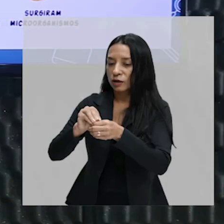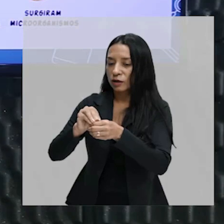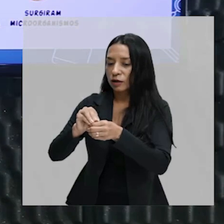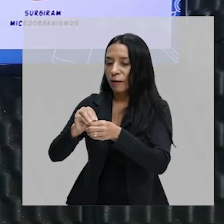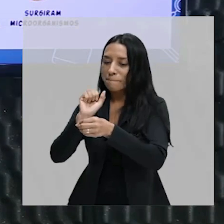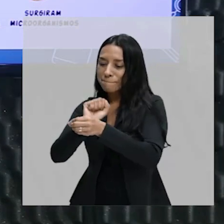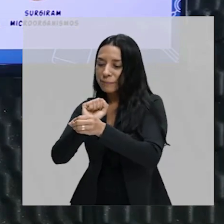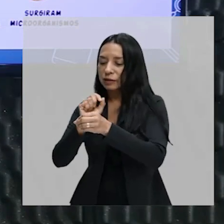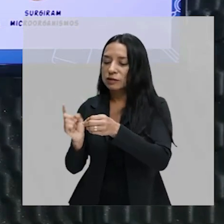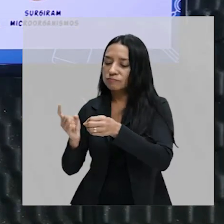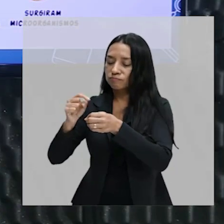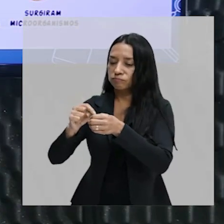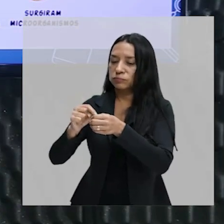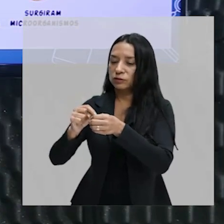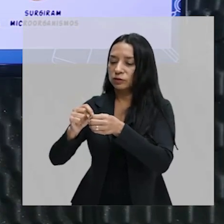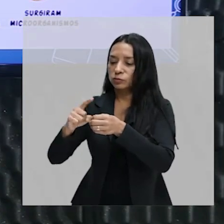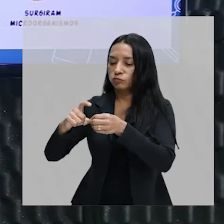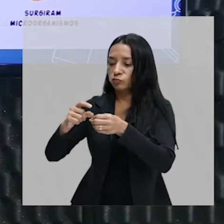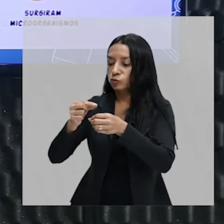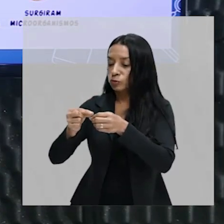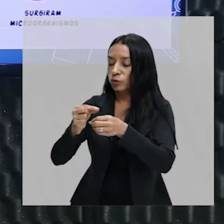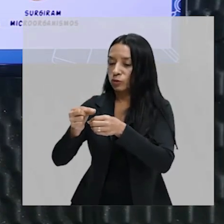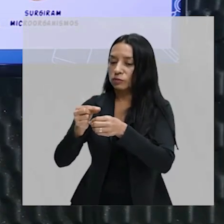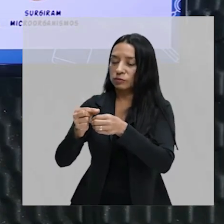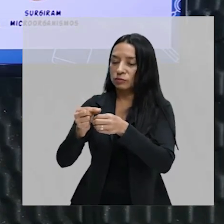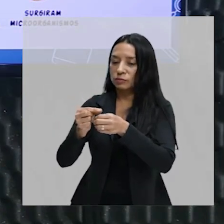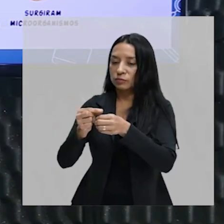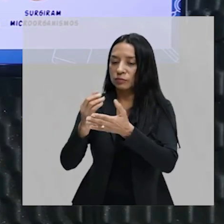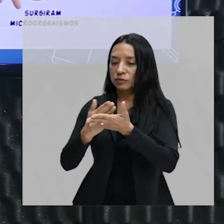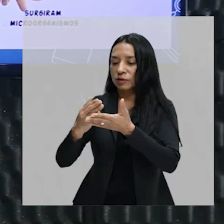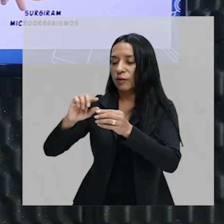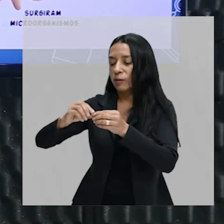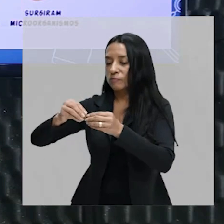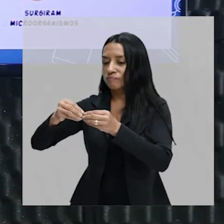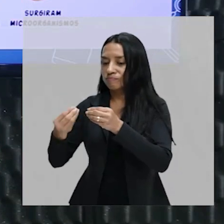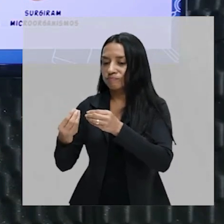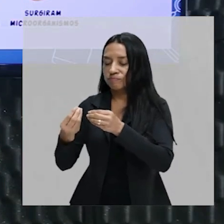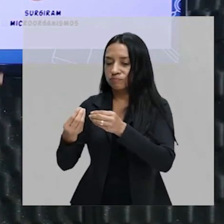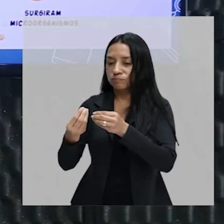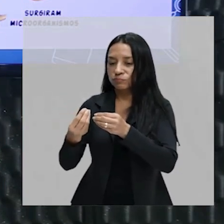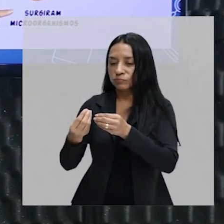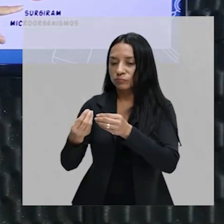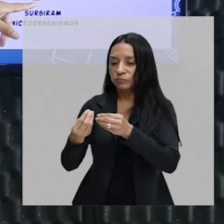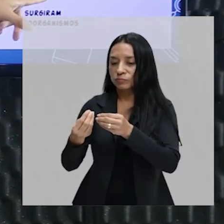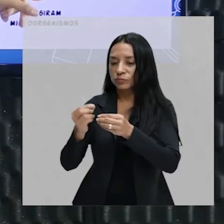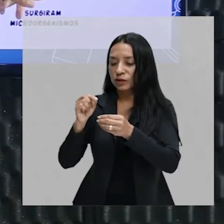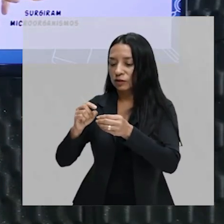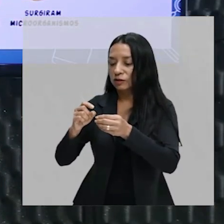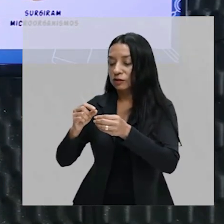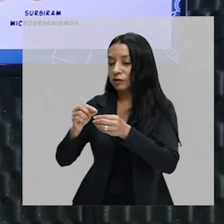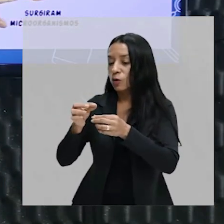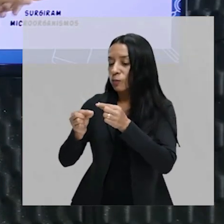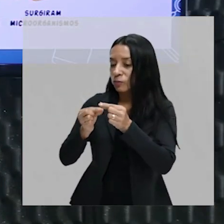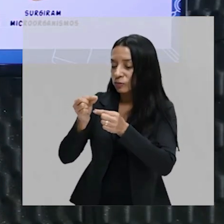os microrganismos entrassem tá e a partir do momento que o balão foi quebrado os microrganismos